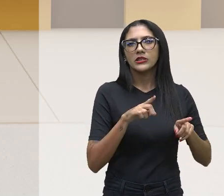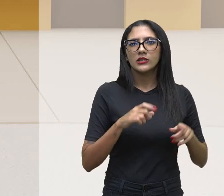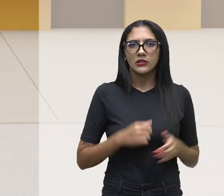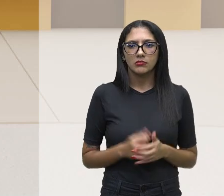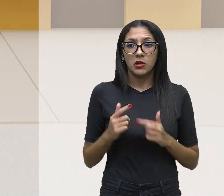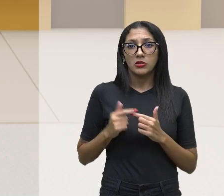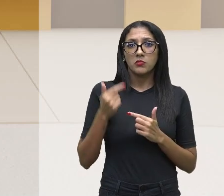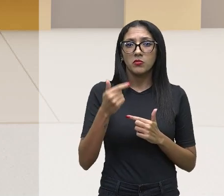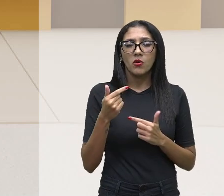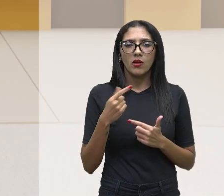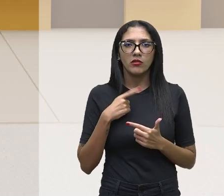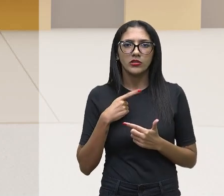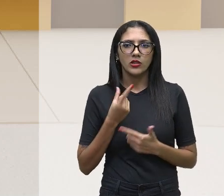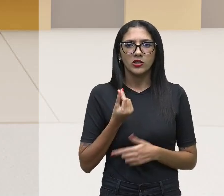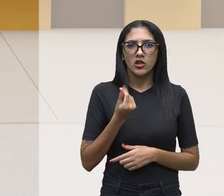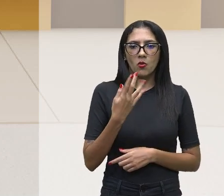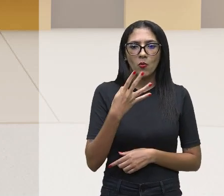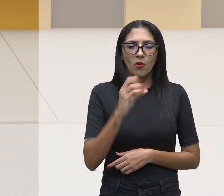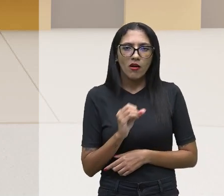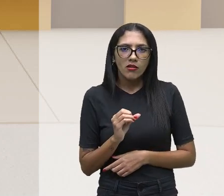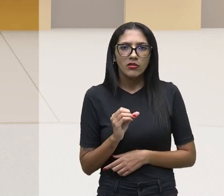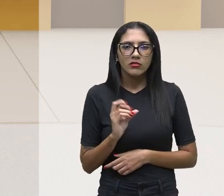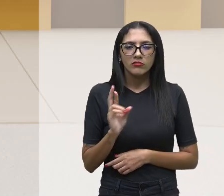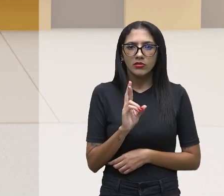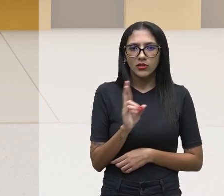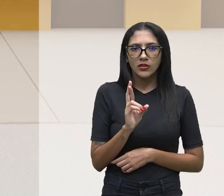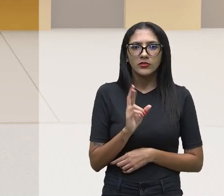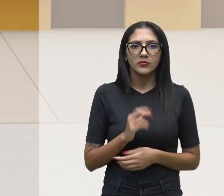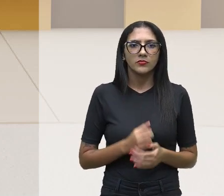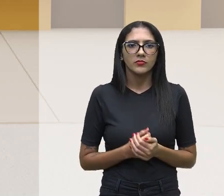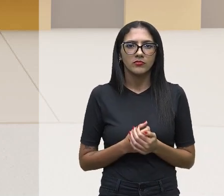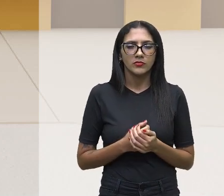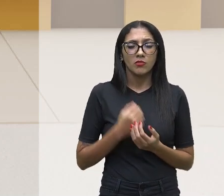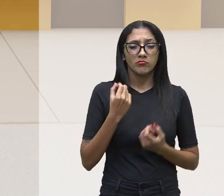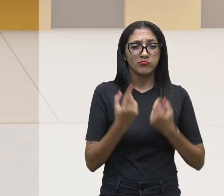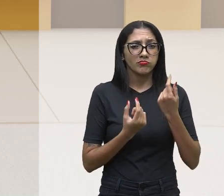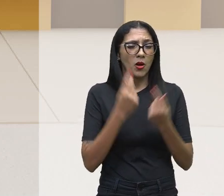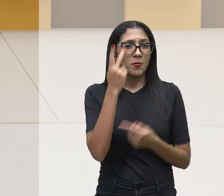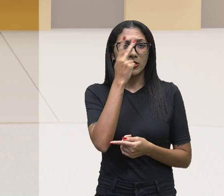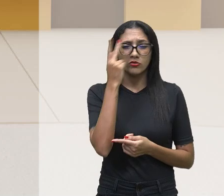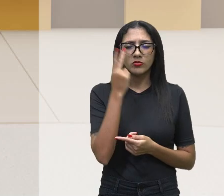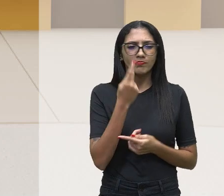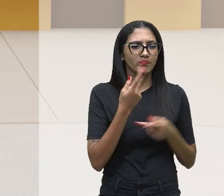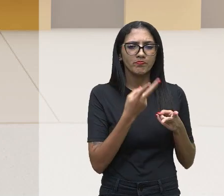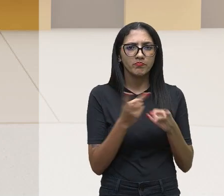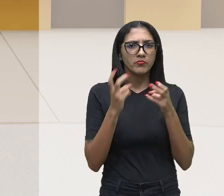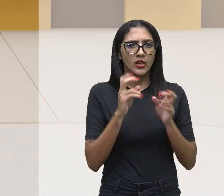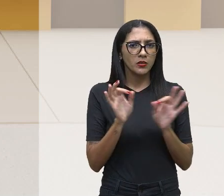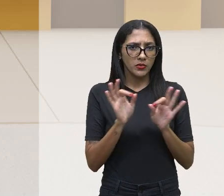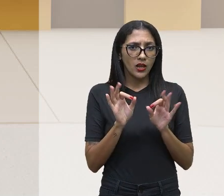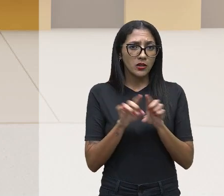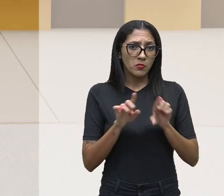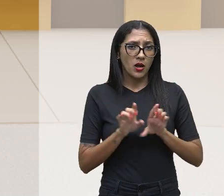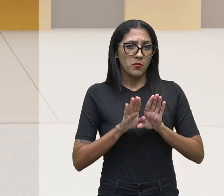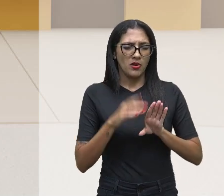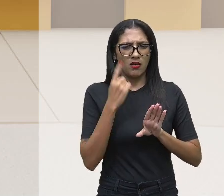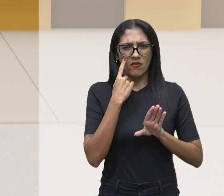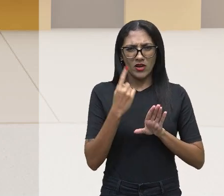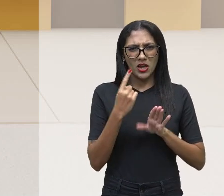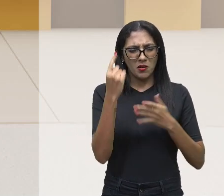seguinte gasta 40. Então, às vezes as pessoas nem percebem, mas se for olhar cada um desses